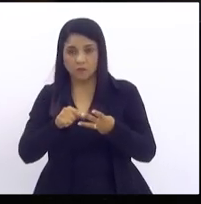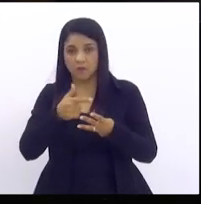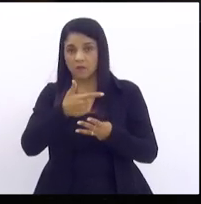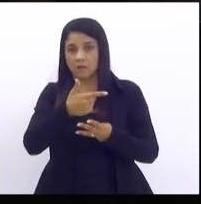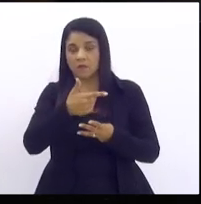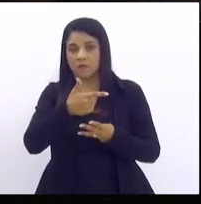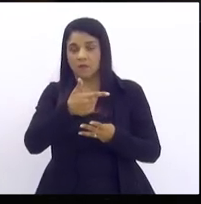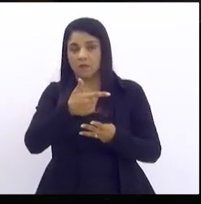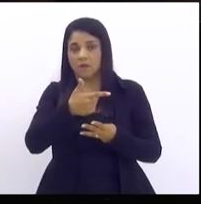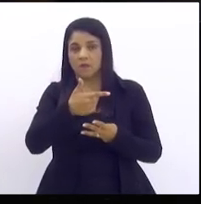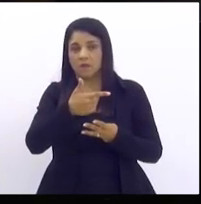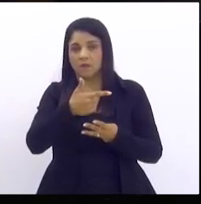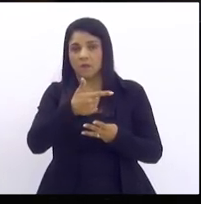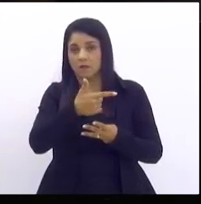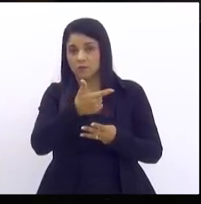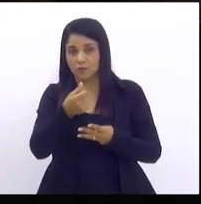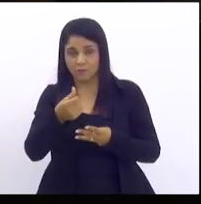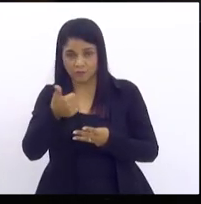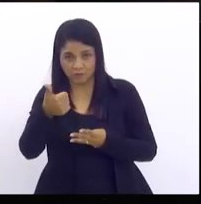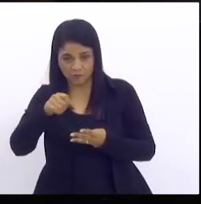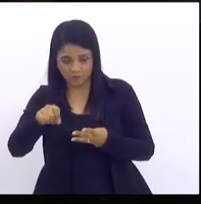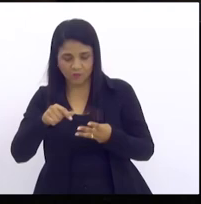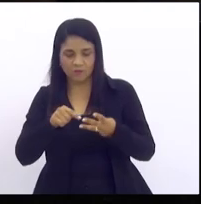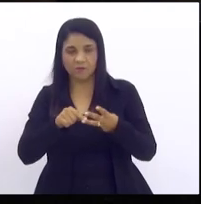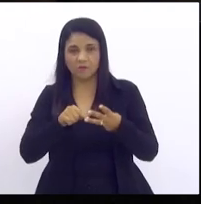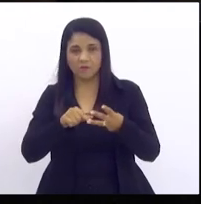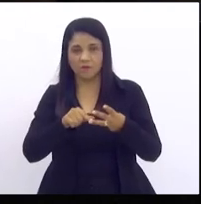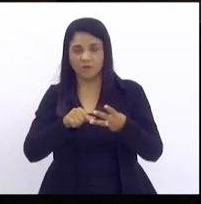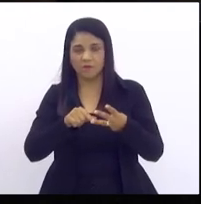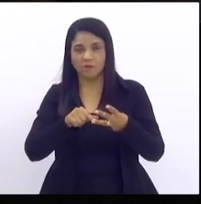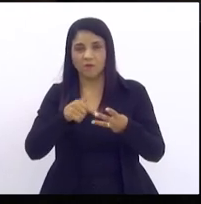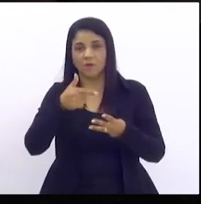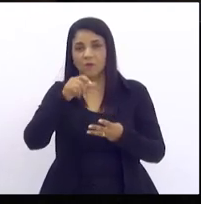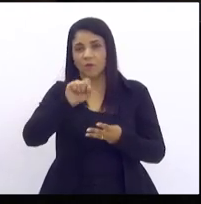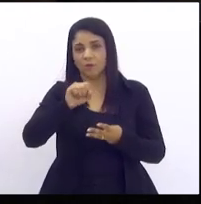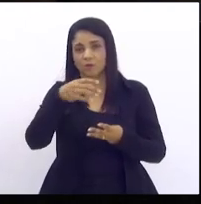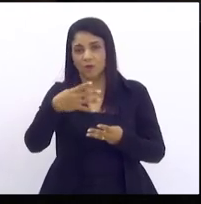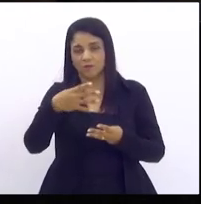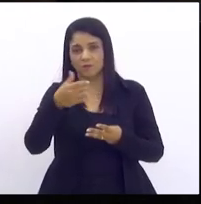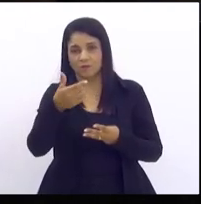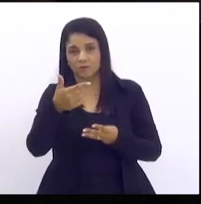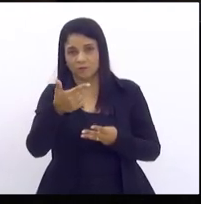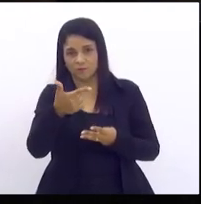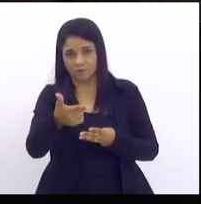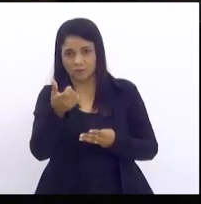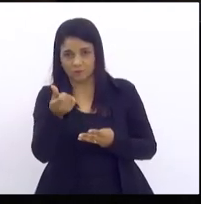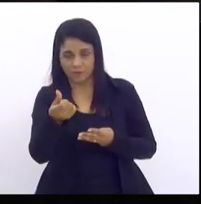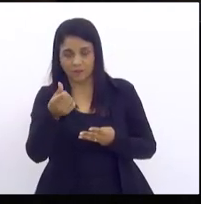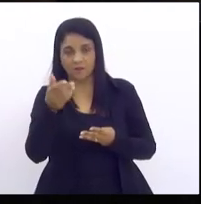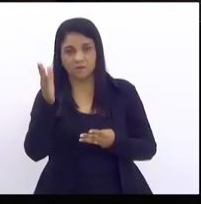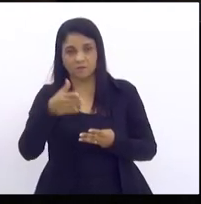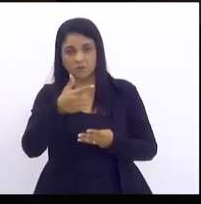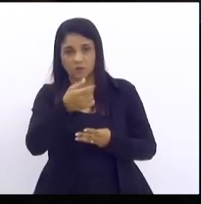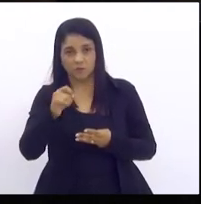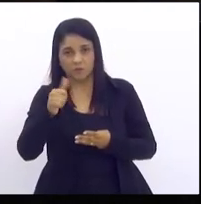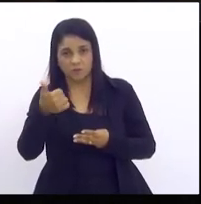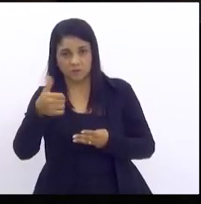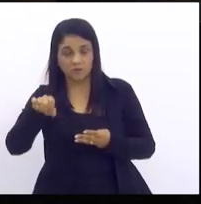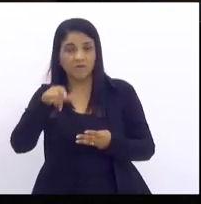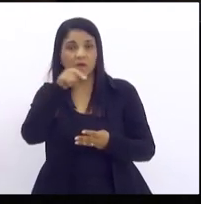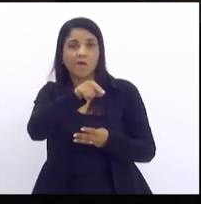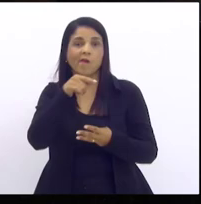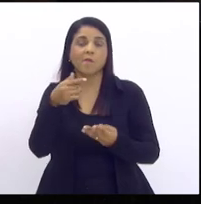18 e 8.426 de 19 caiu agora, em maio de